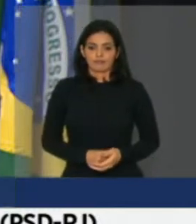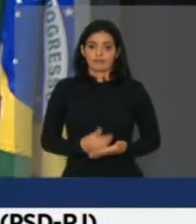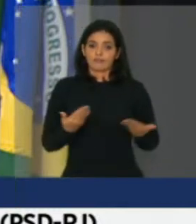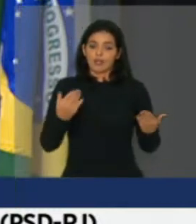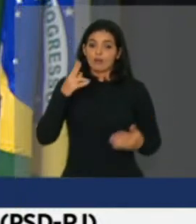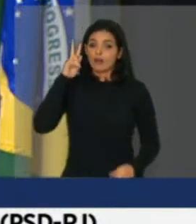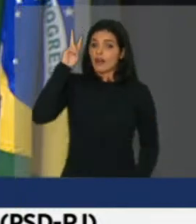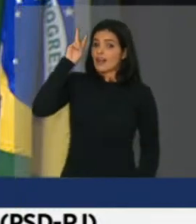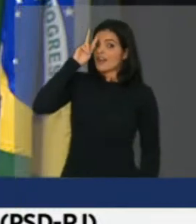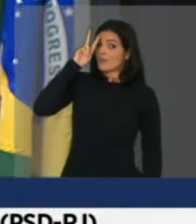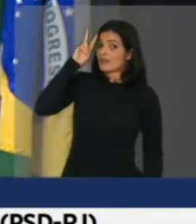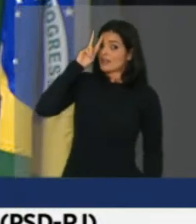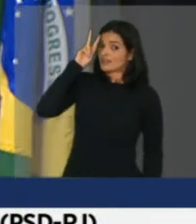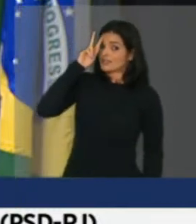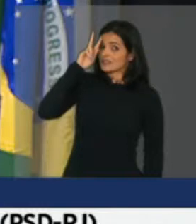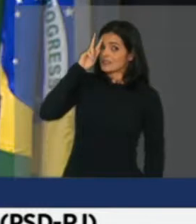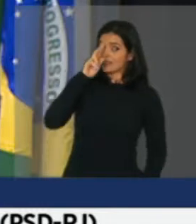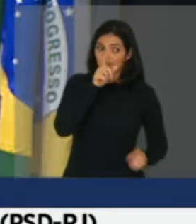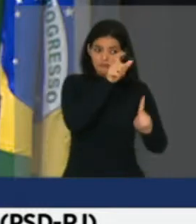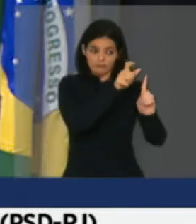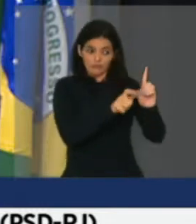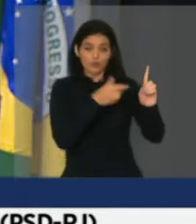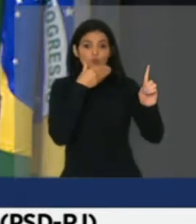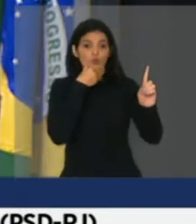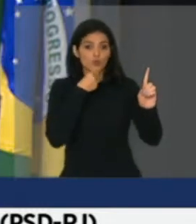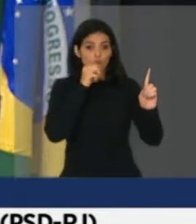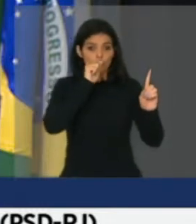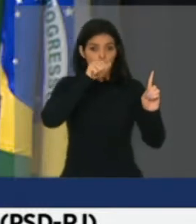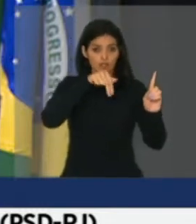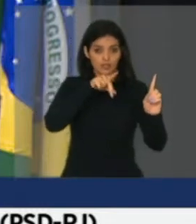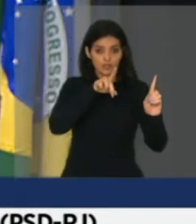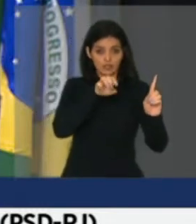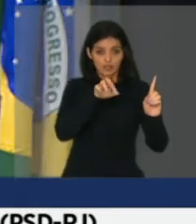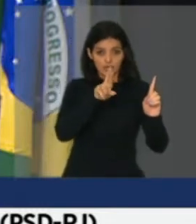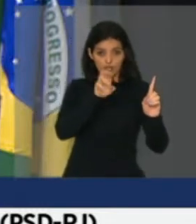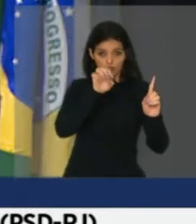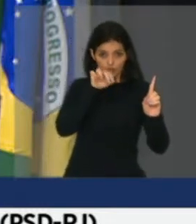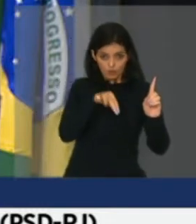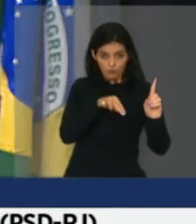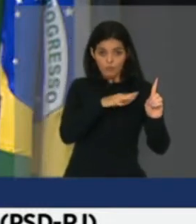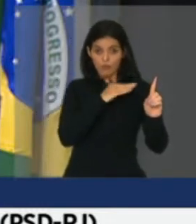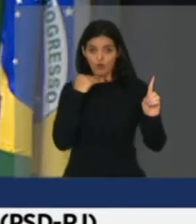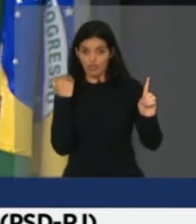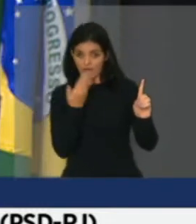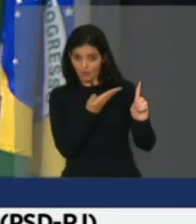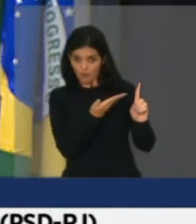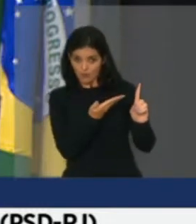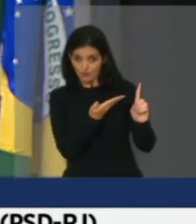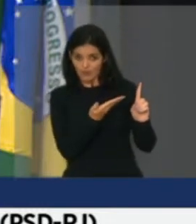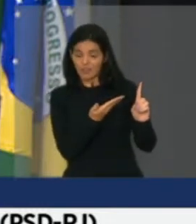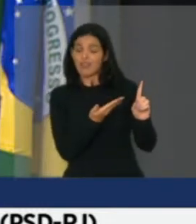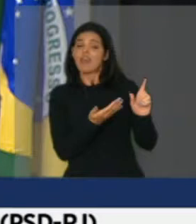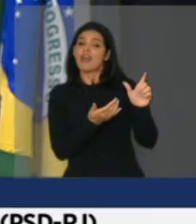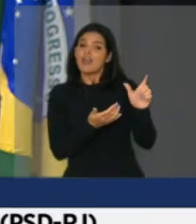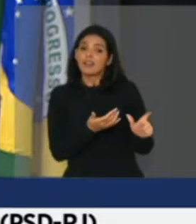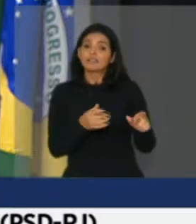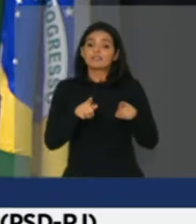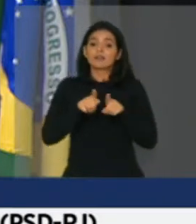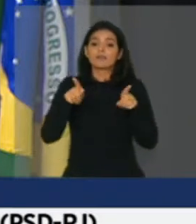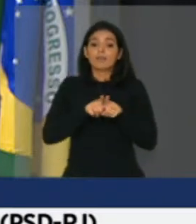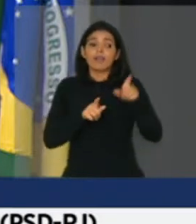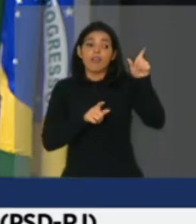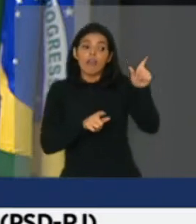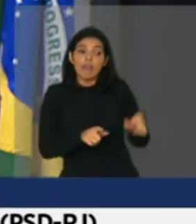memória do Anderson, em nome da memória de quem não pode